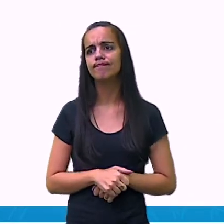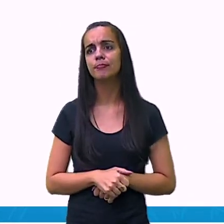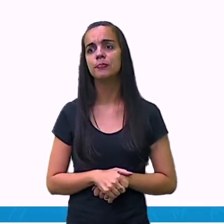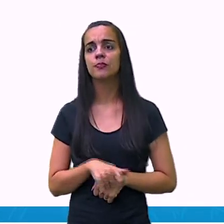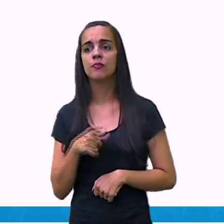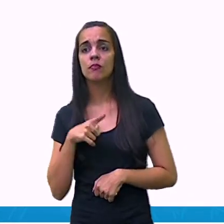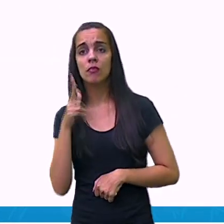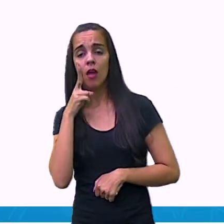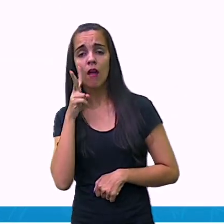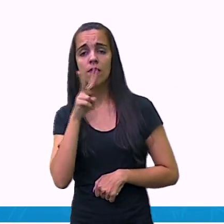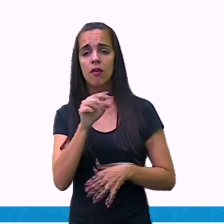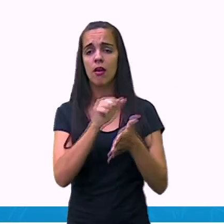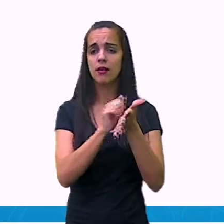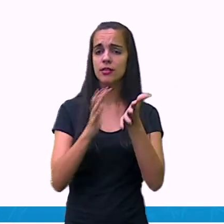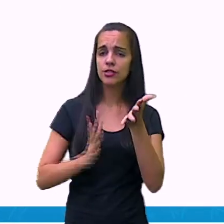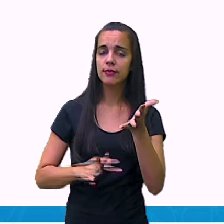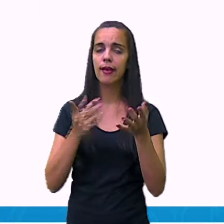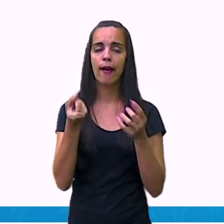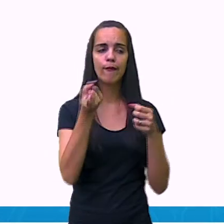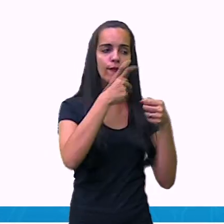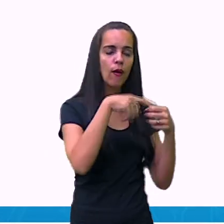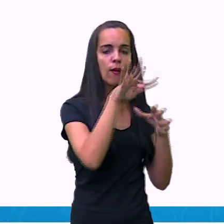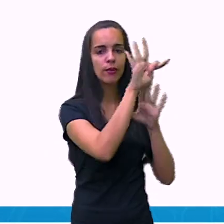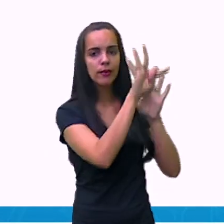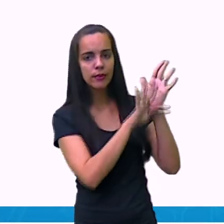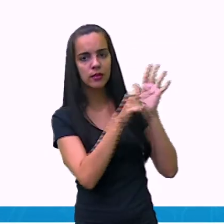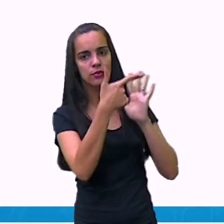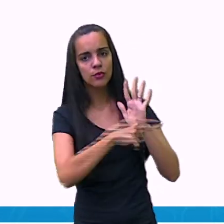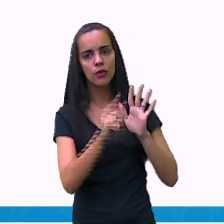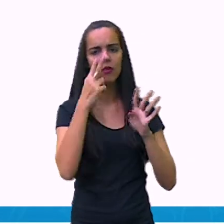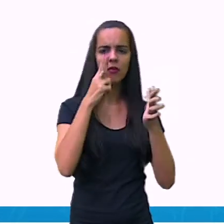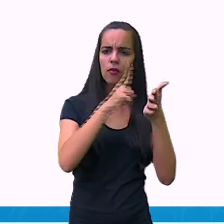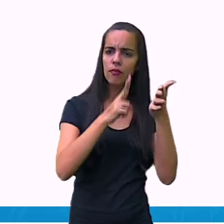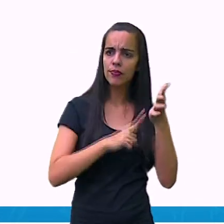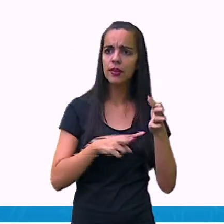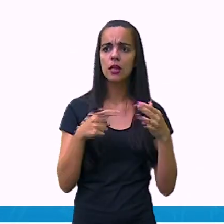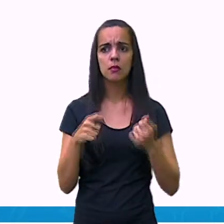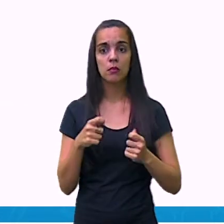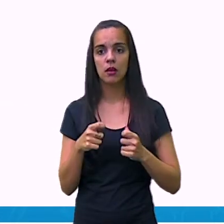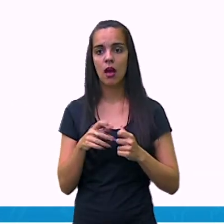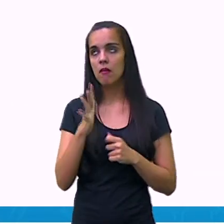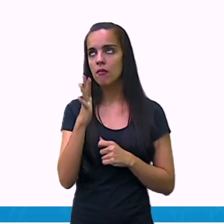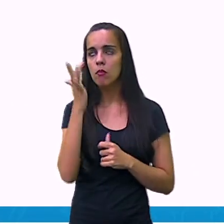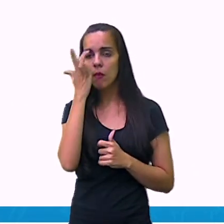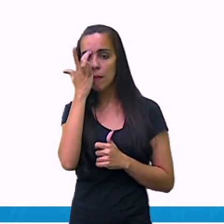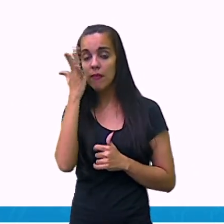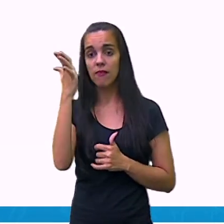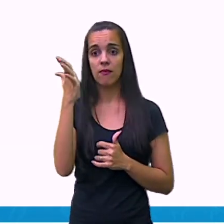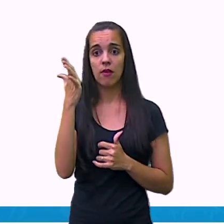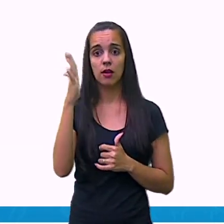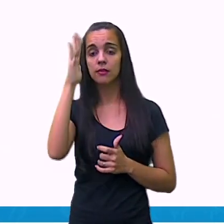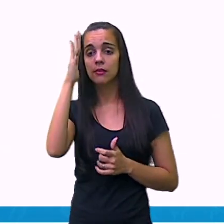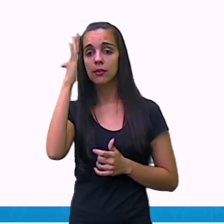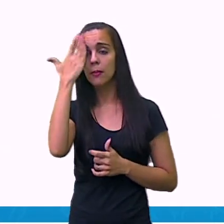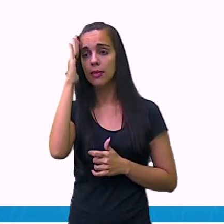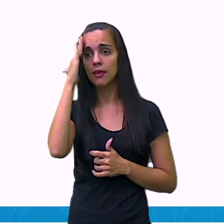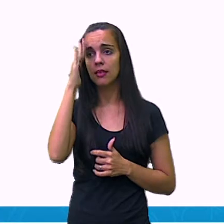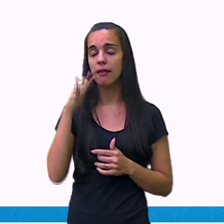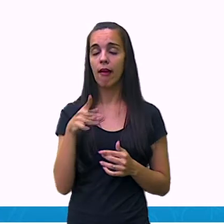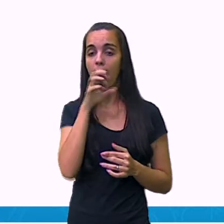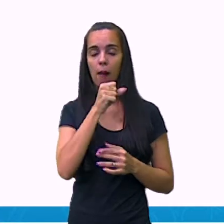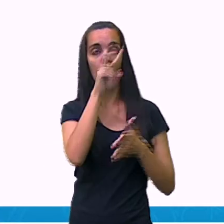ver essas atividades, releia, leia novamente, porque, gente, a leitura é que vai te fazer compreender, é a leitura que vai te